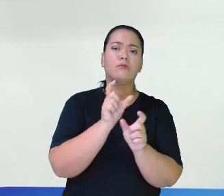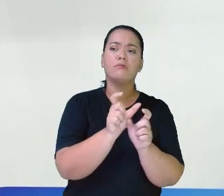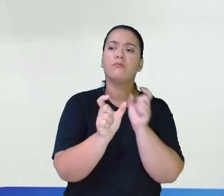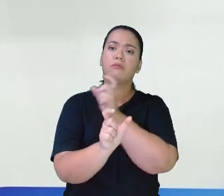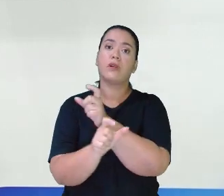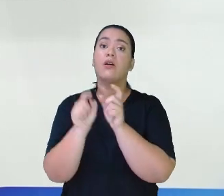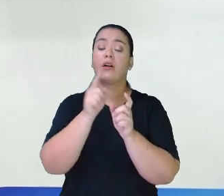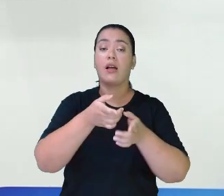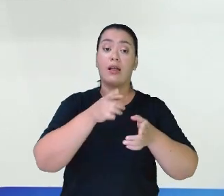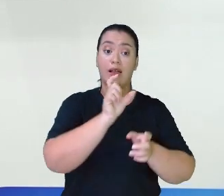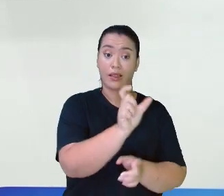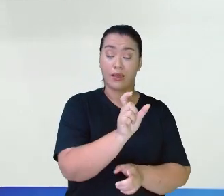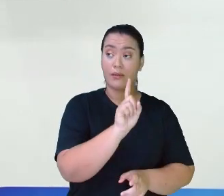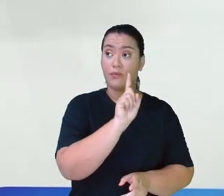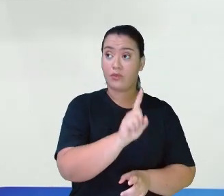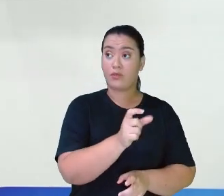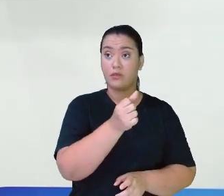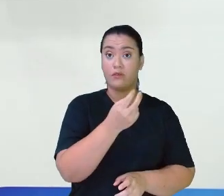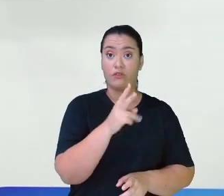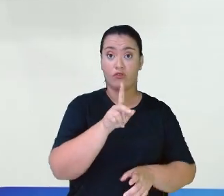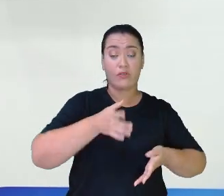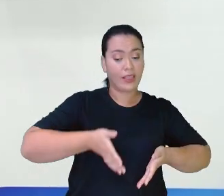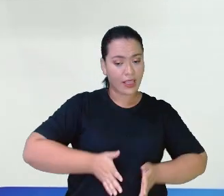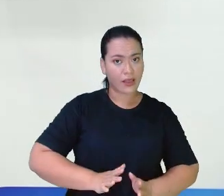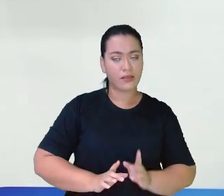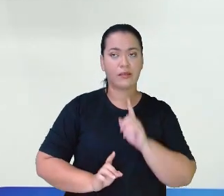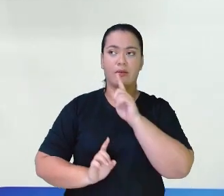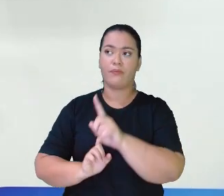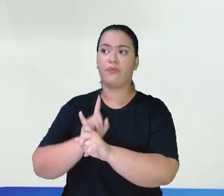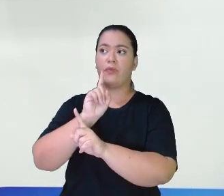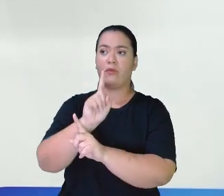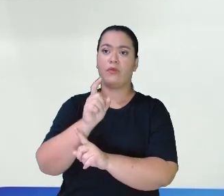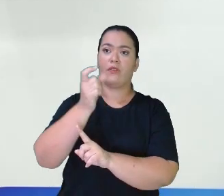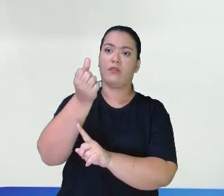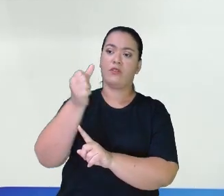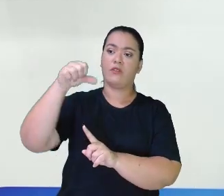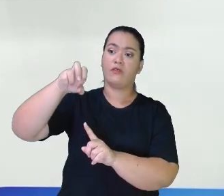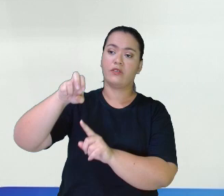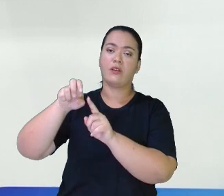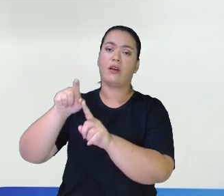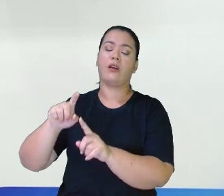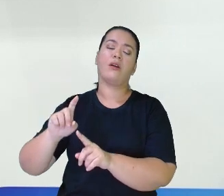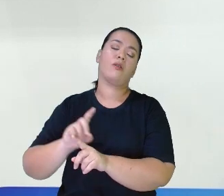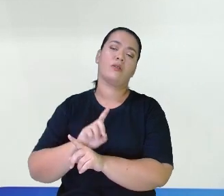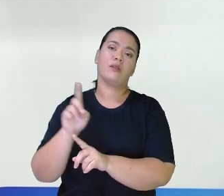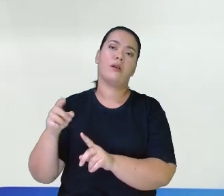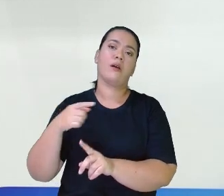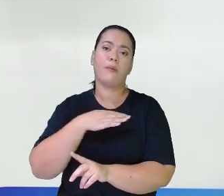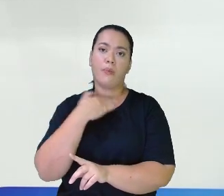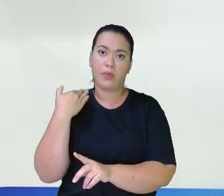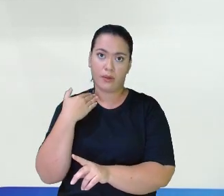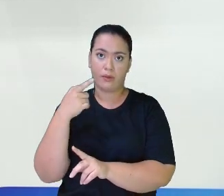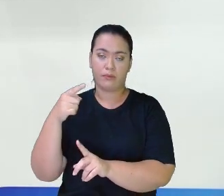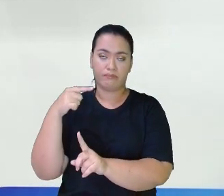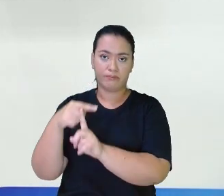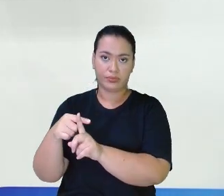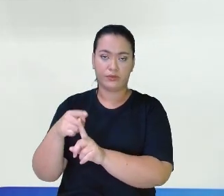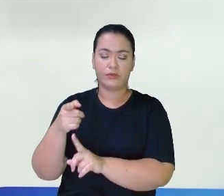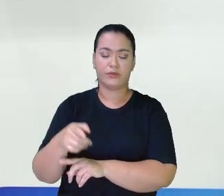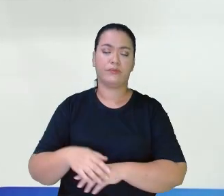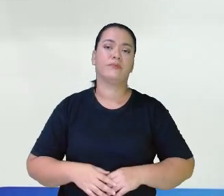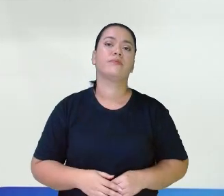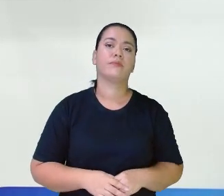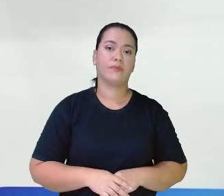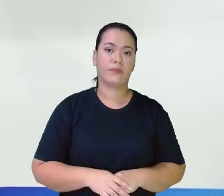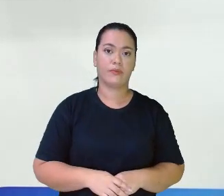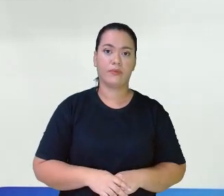é o ano de nascimento e o ano que a pessoa faleceu. No caso dele, ele nasceu em 1621 e